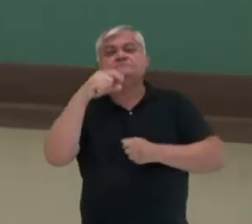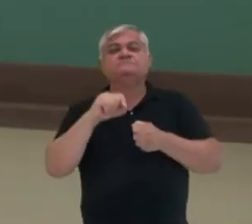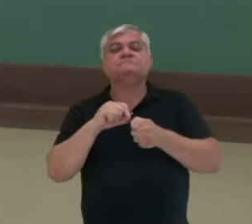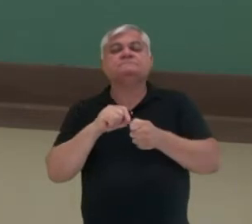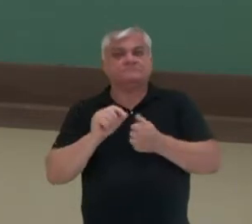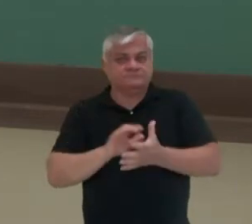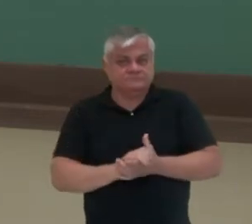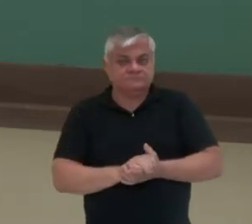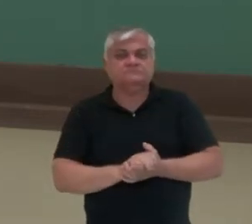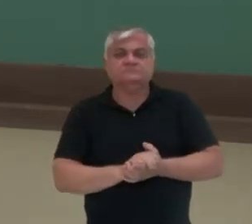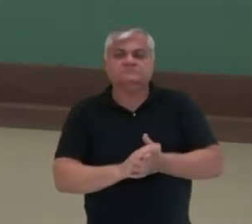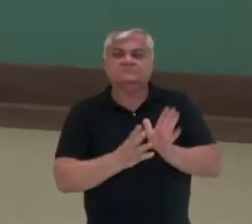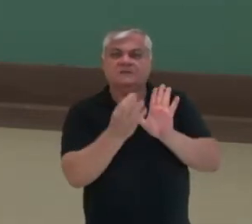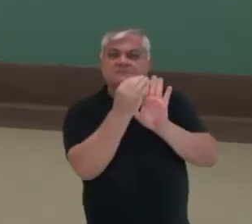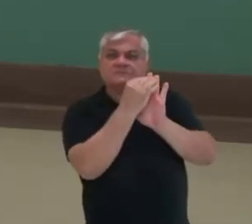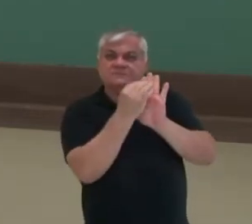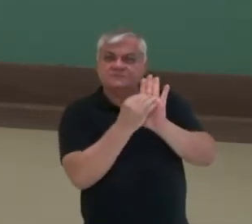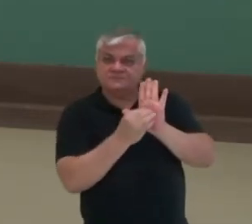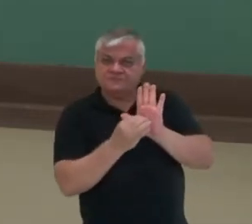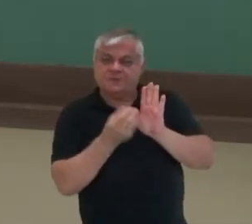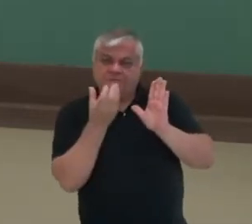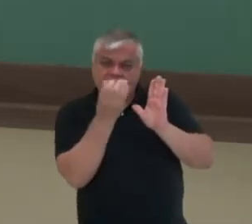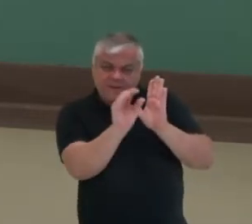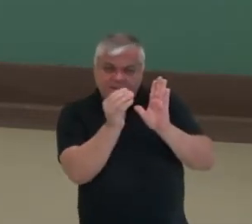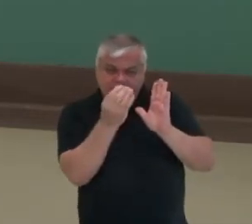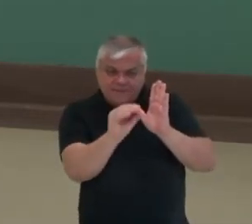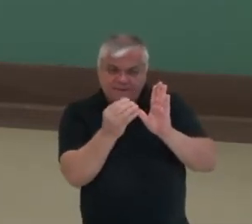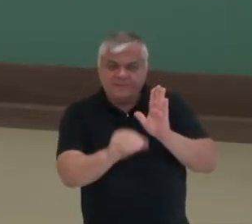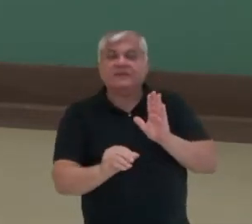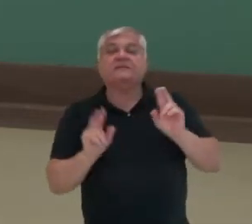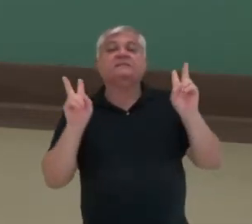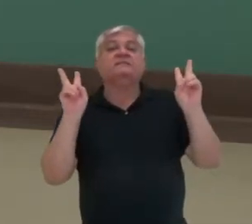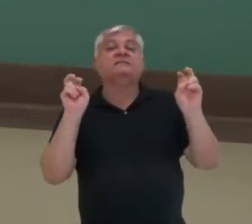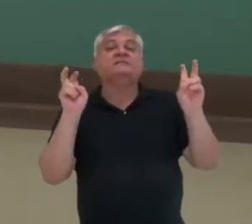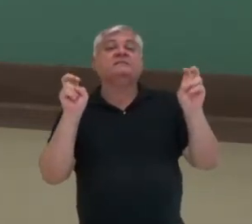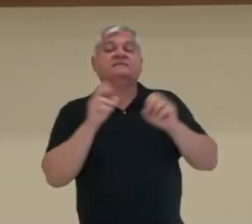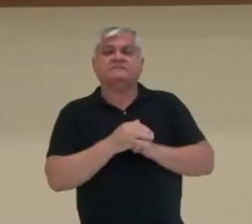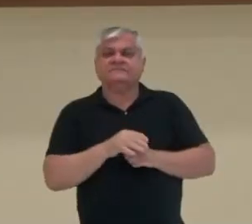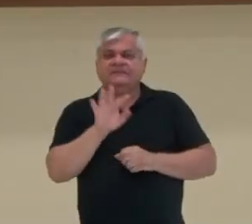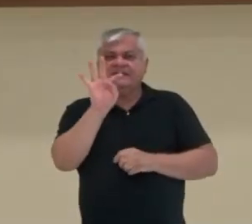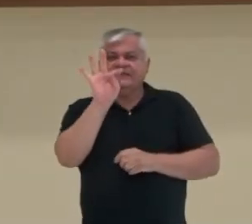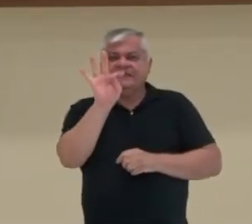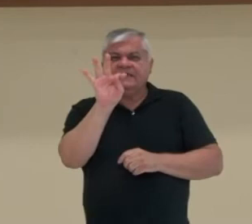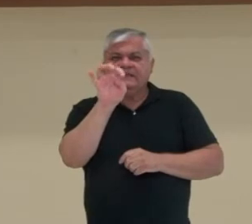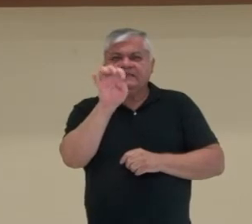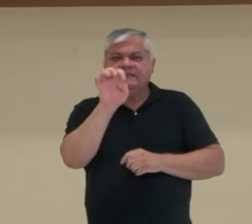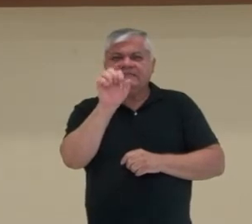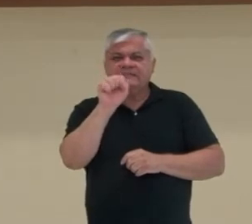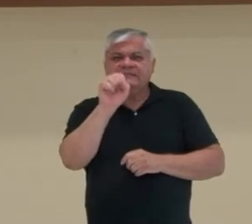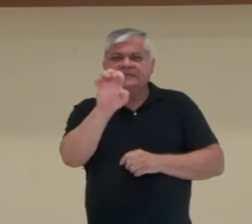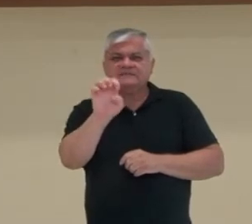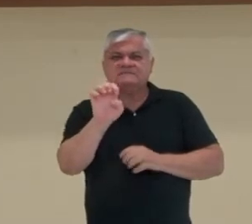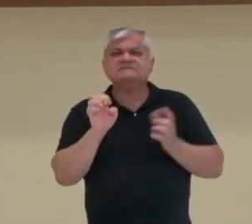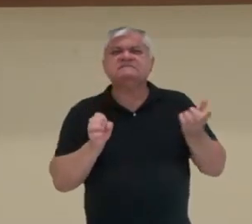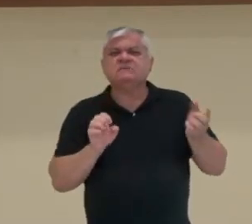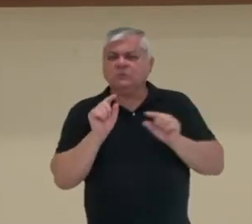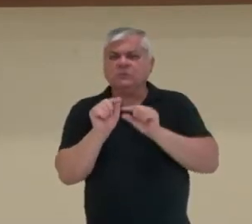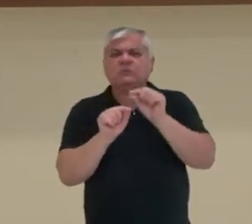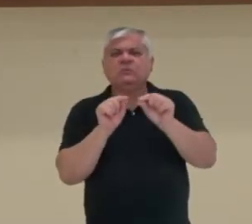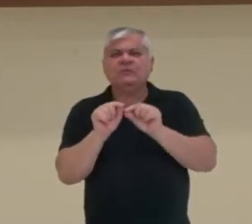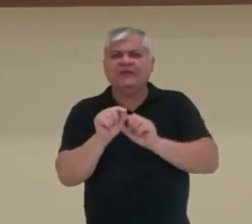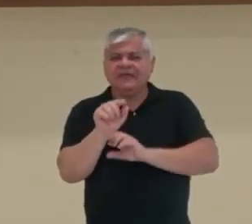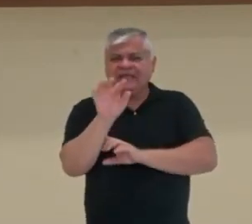quê? Coloquem no Jamboard a tese da dupla. Prof, o que é uma tese?